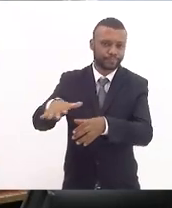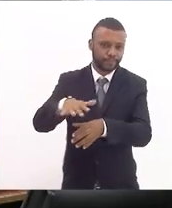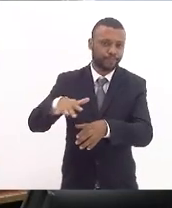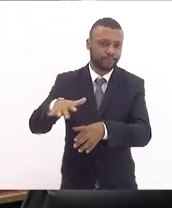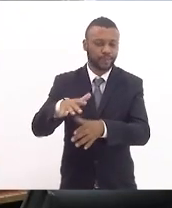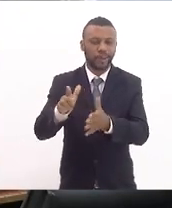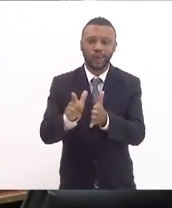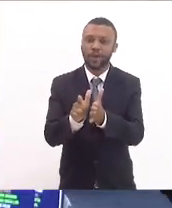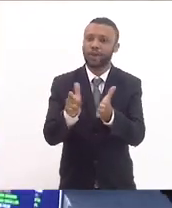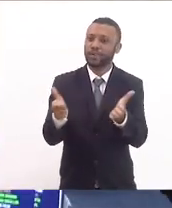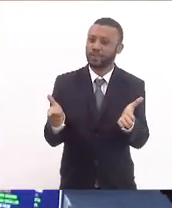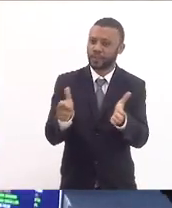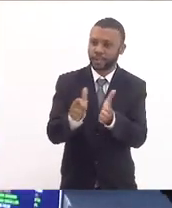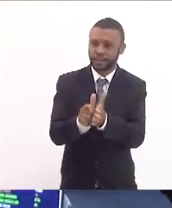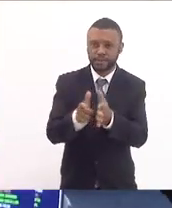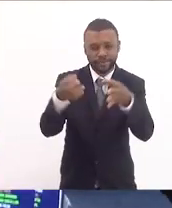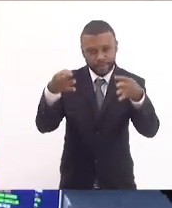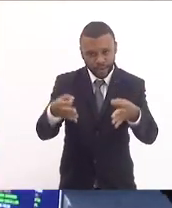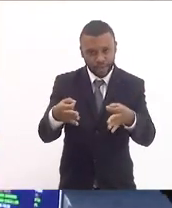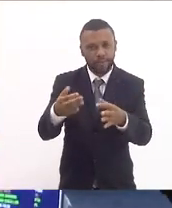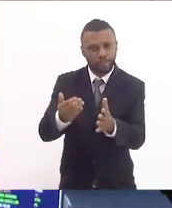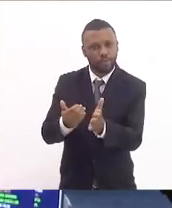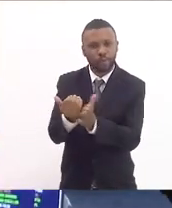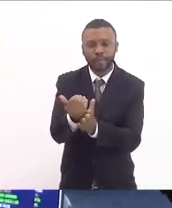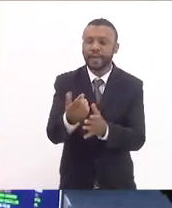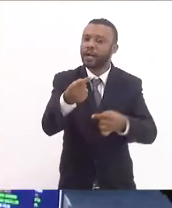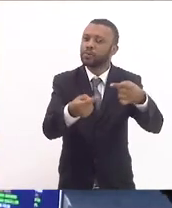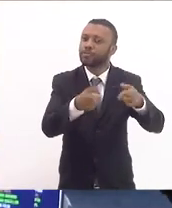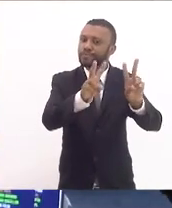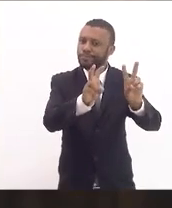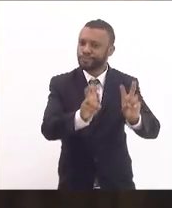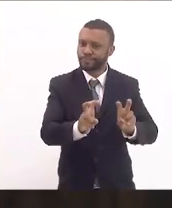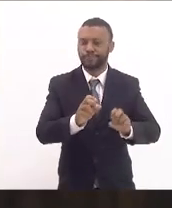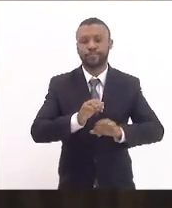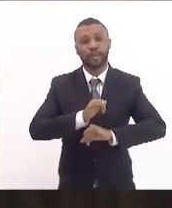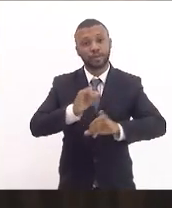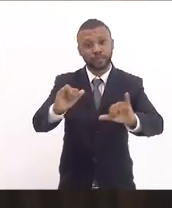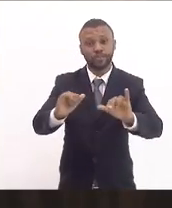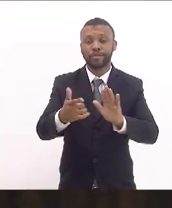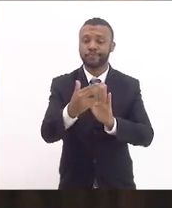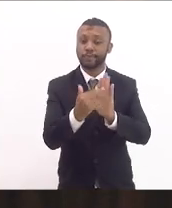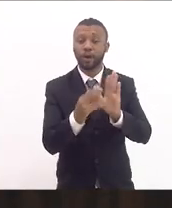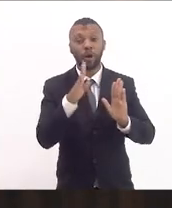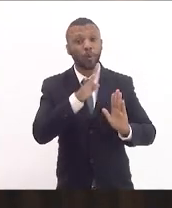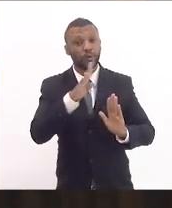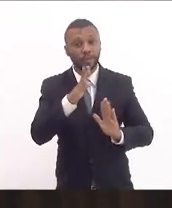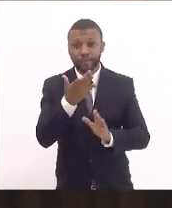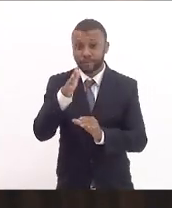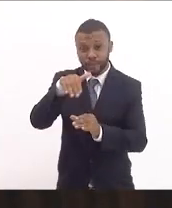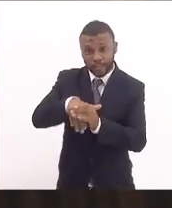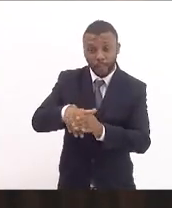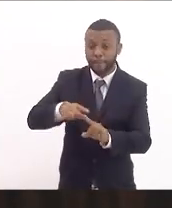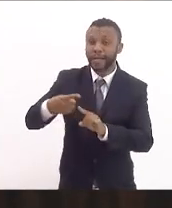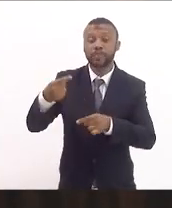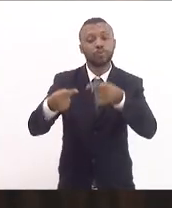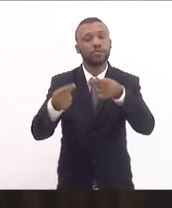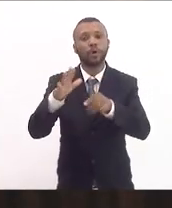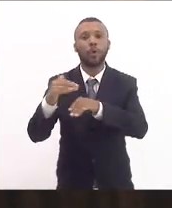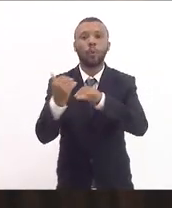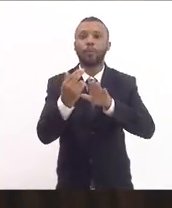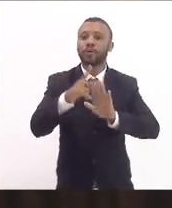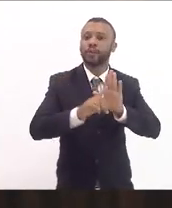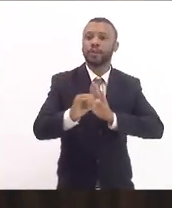e é isso vamos a pauta o anuncio é regime de urgência em votação em discussão única